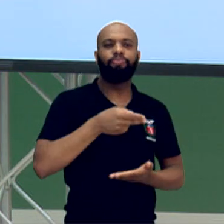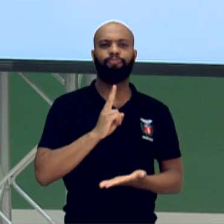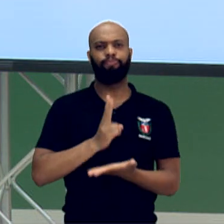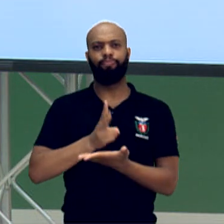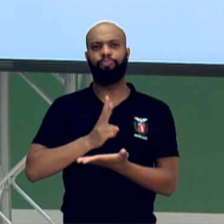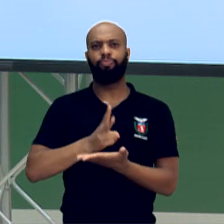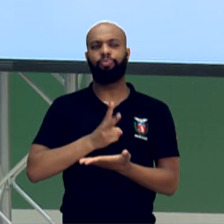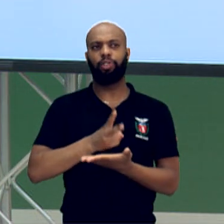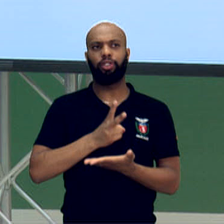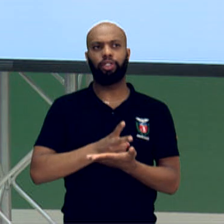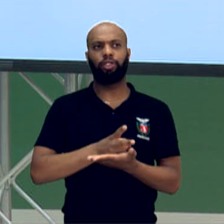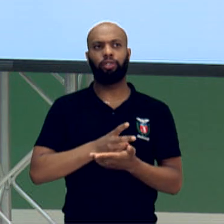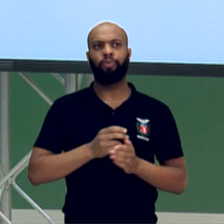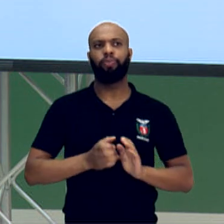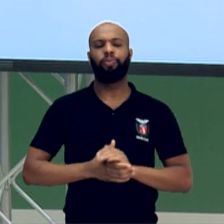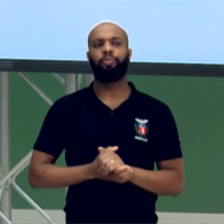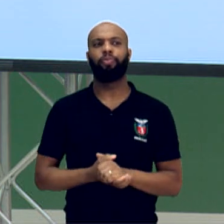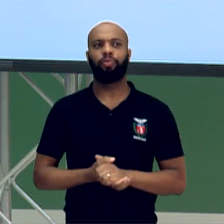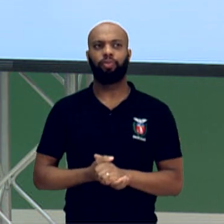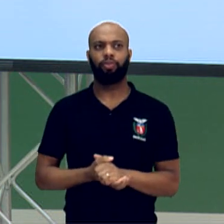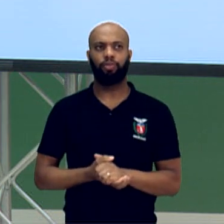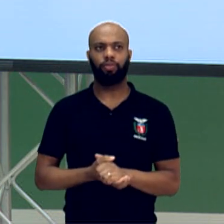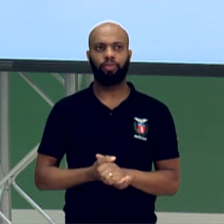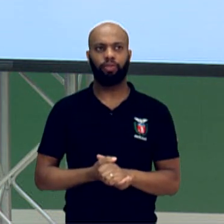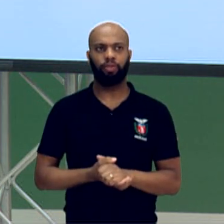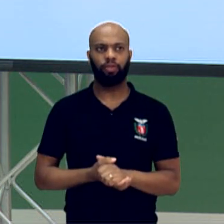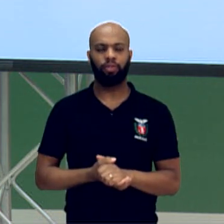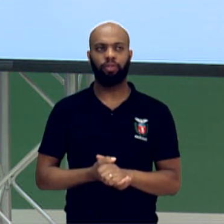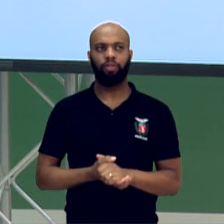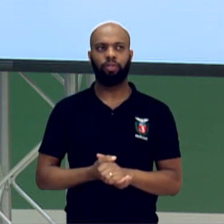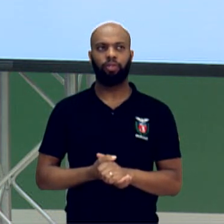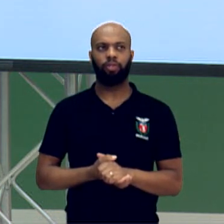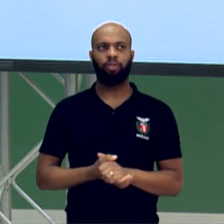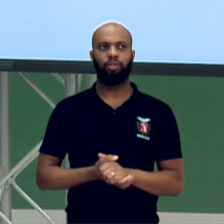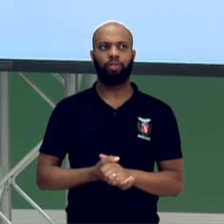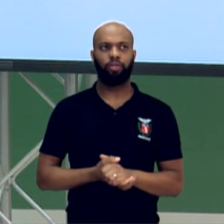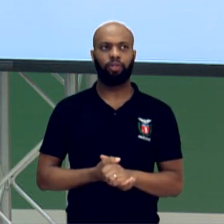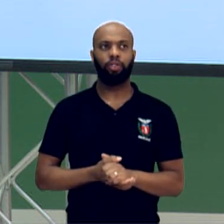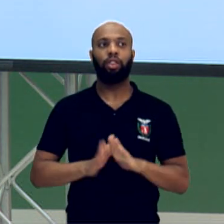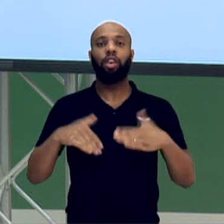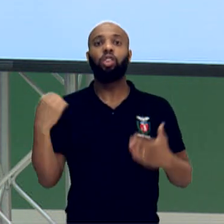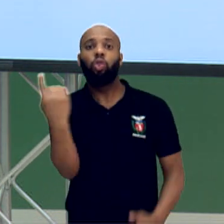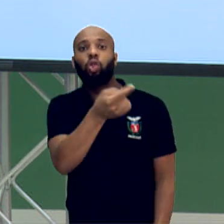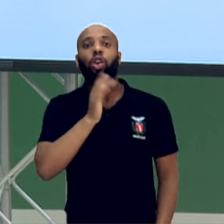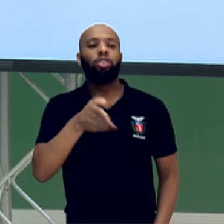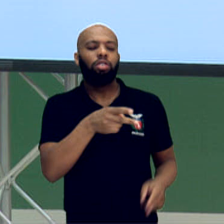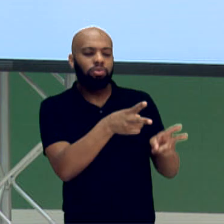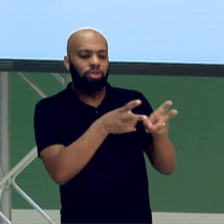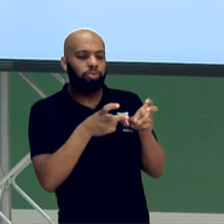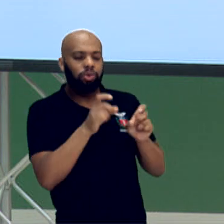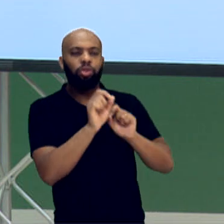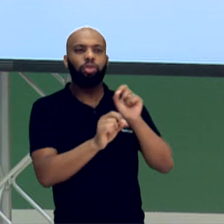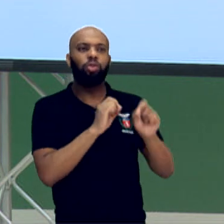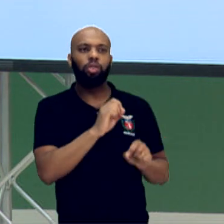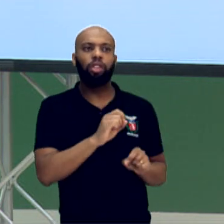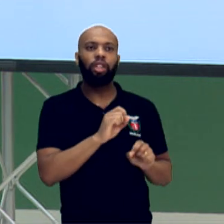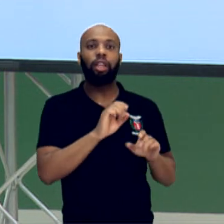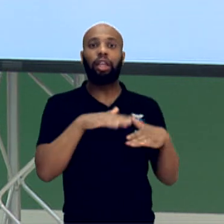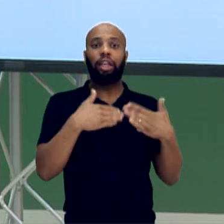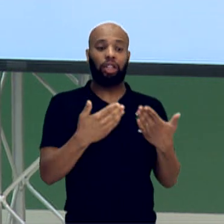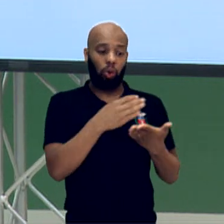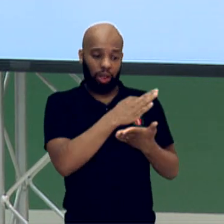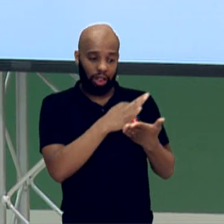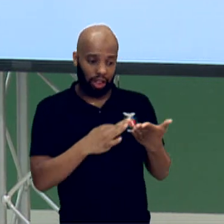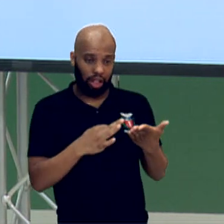nas nossas aulas, jornais. Outras publicações. Então, nós já podemos observar pela definição que basicamente